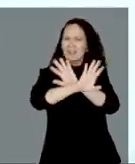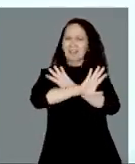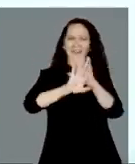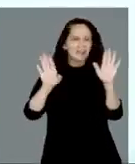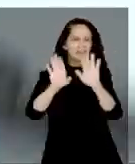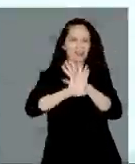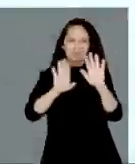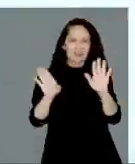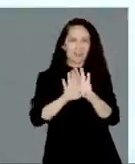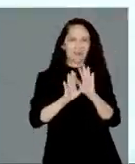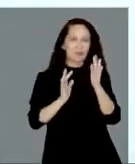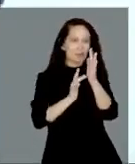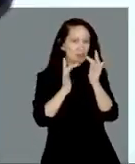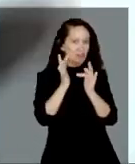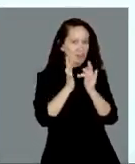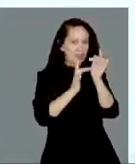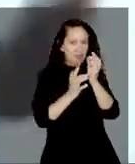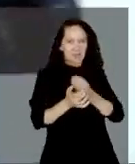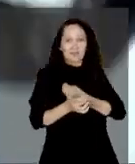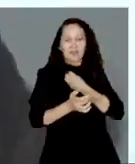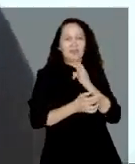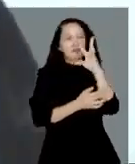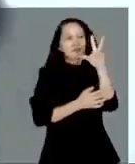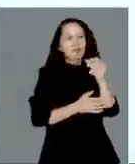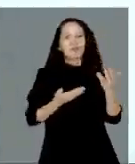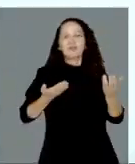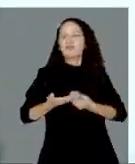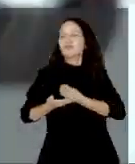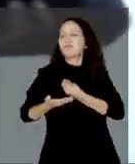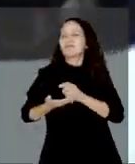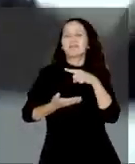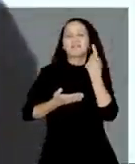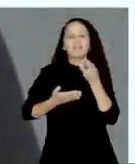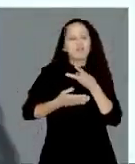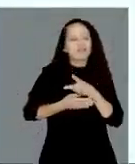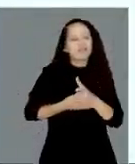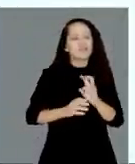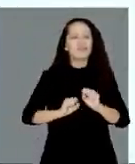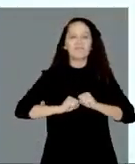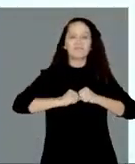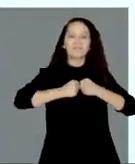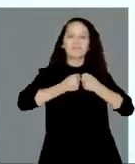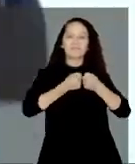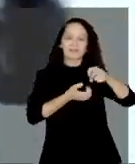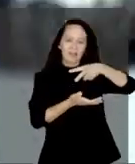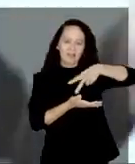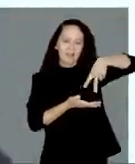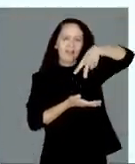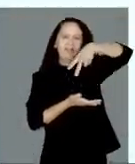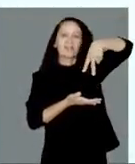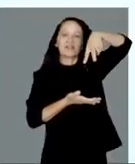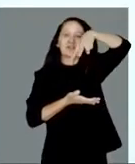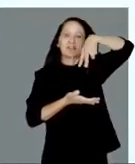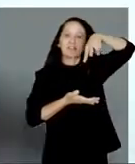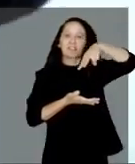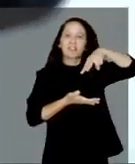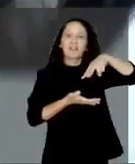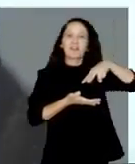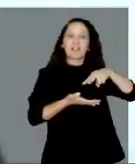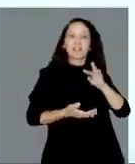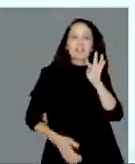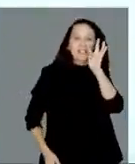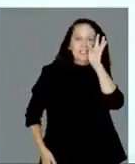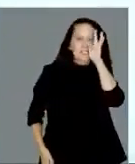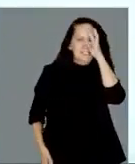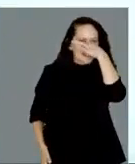como a palavra final. Nos organizamos nos terreiros, nas igrejas, nas praças, nas encruzilhadas, no campo, na cidade,